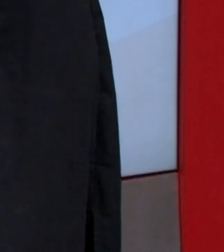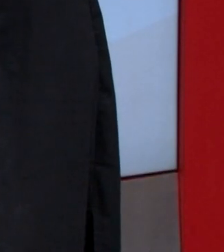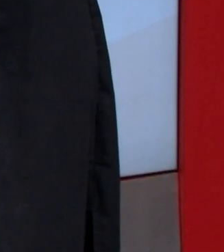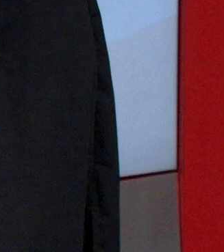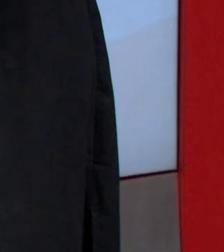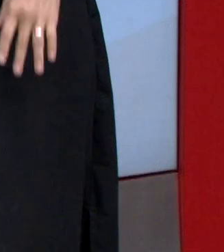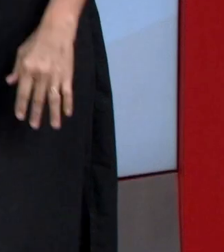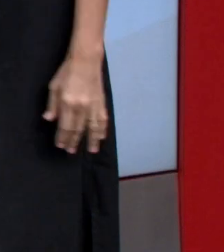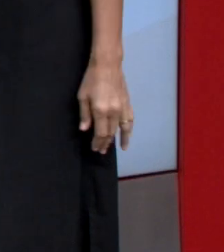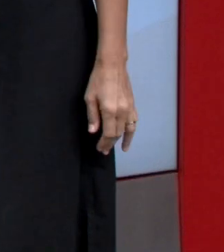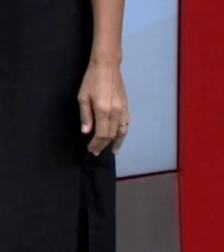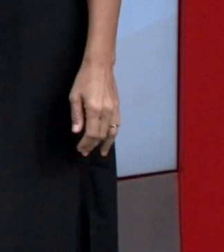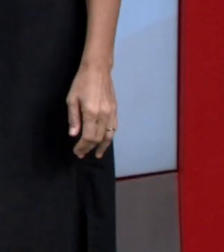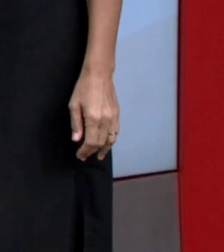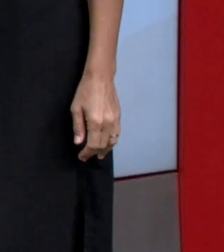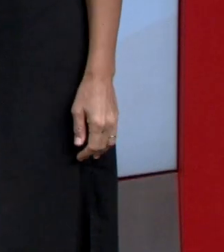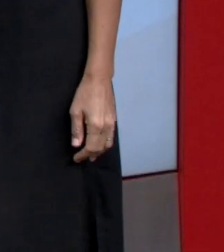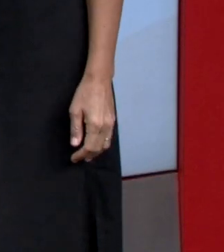paz,